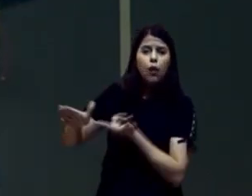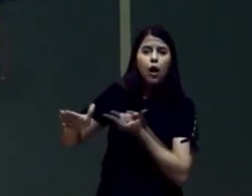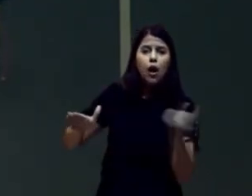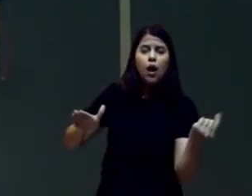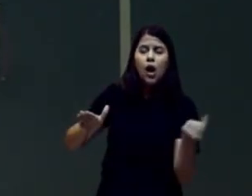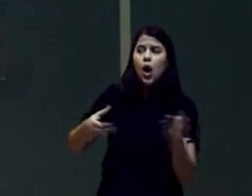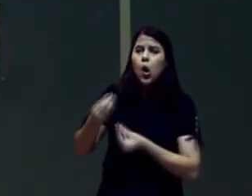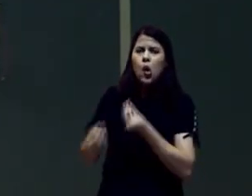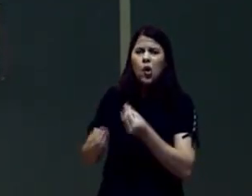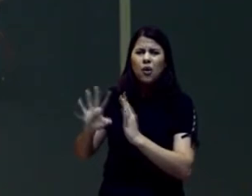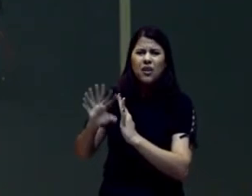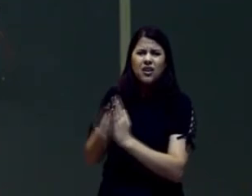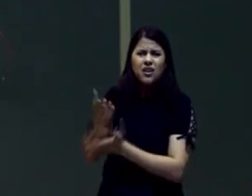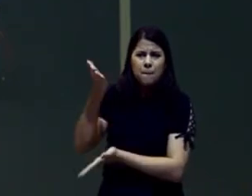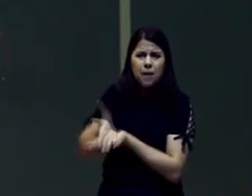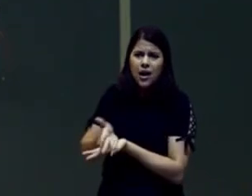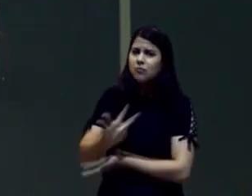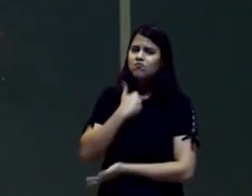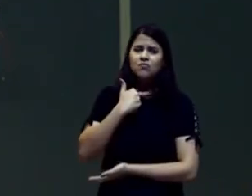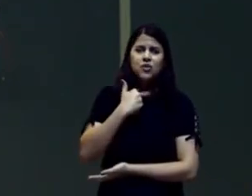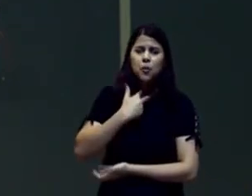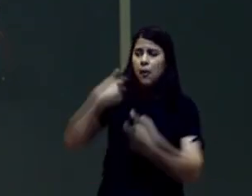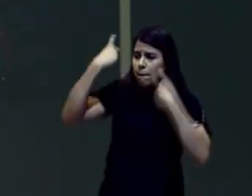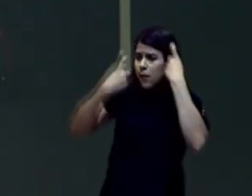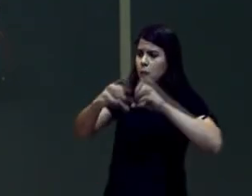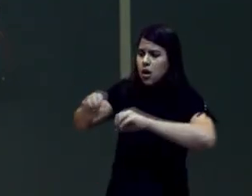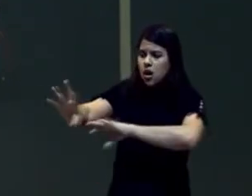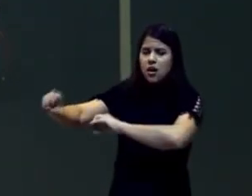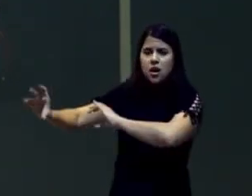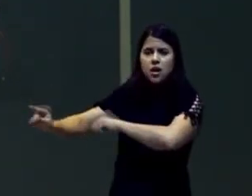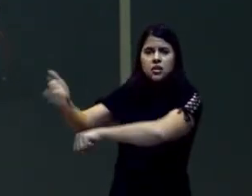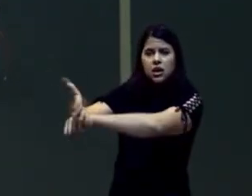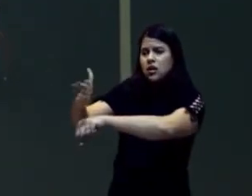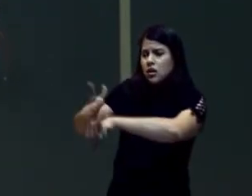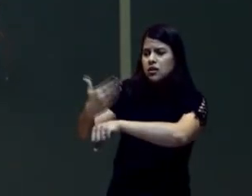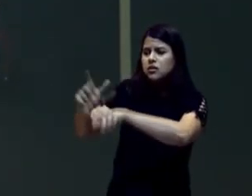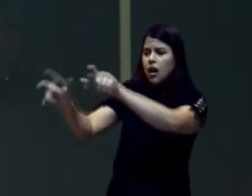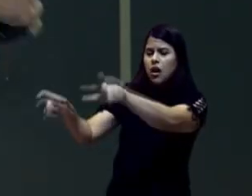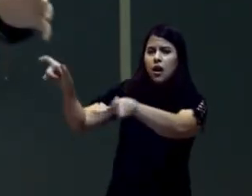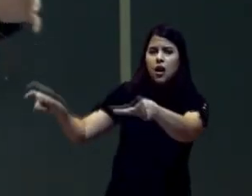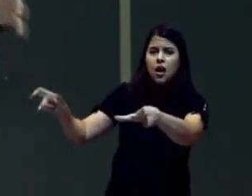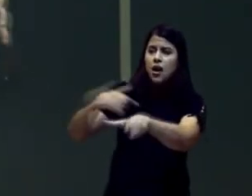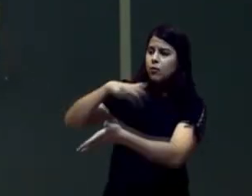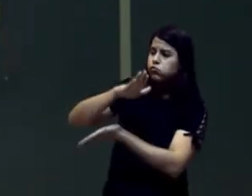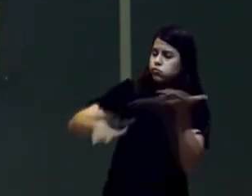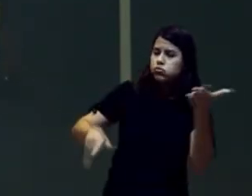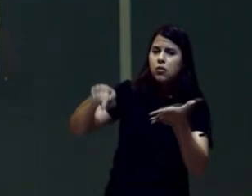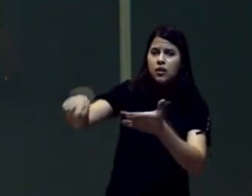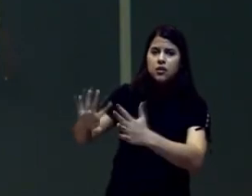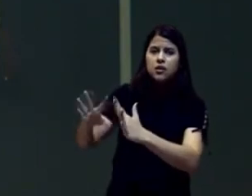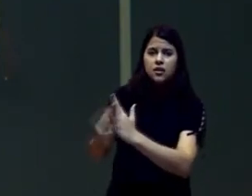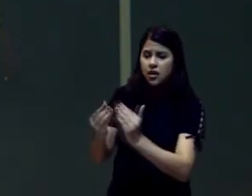em formar colaboradores para que a obra possa avançar independente dele. É por isso que, diferente da carta